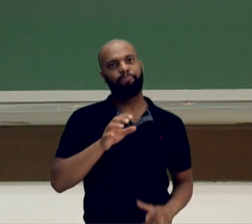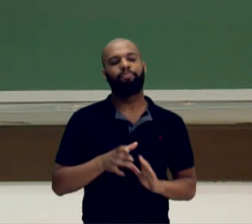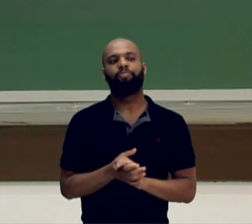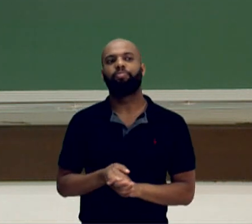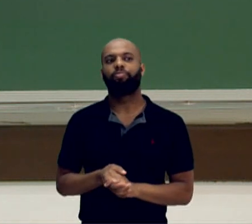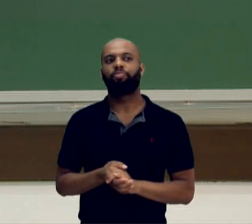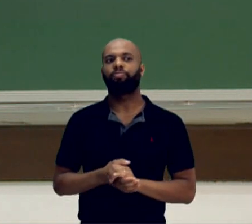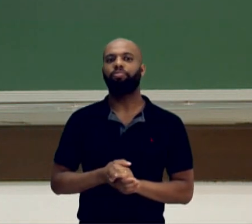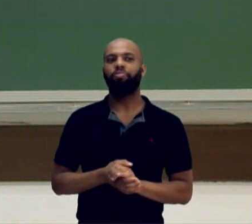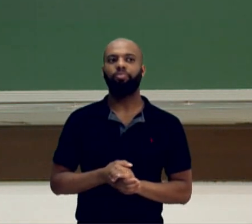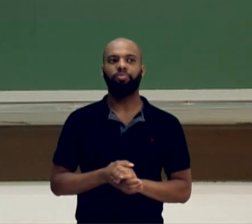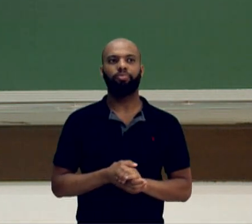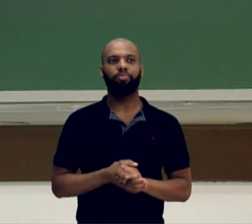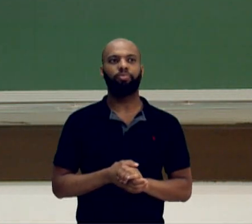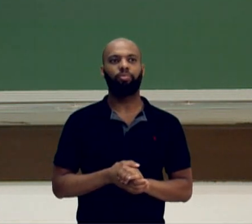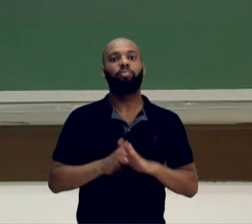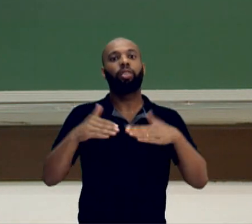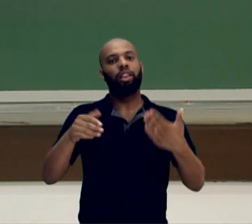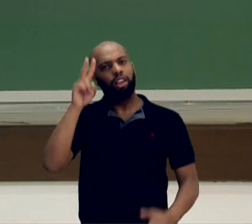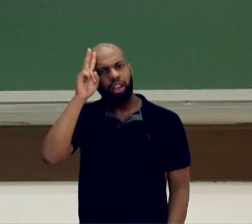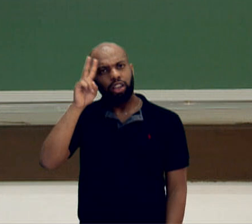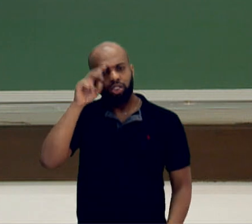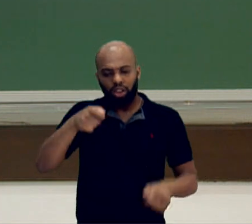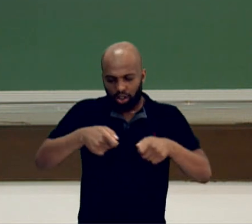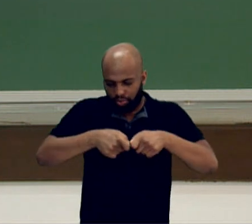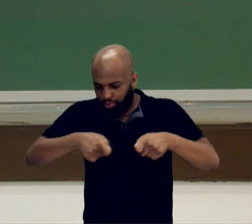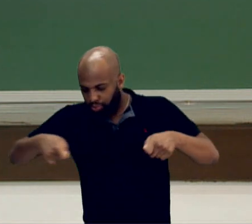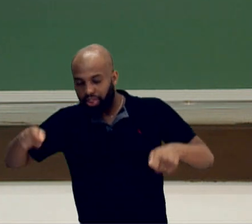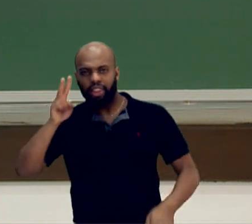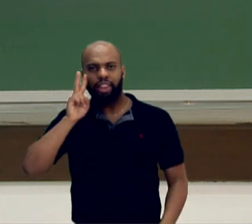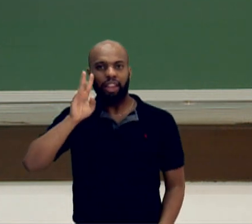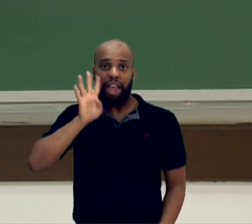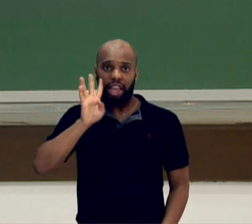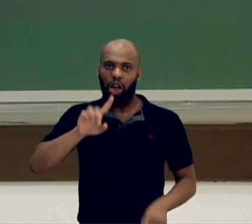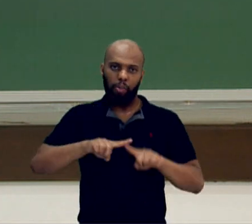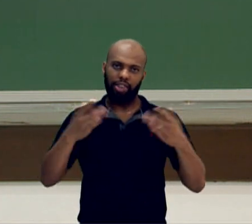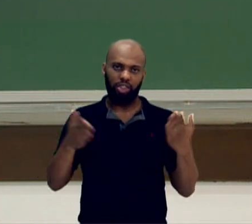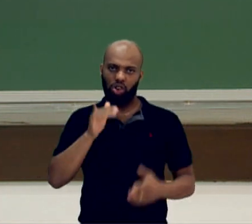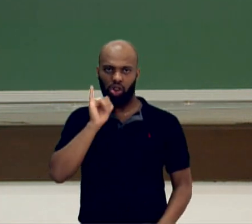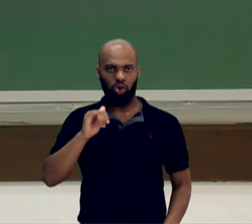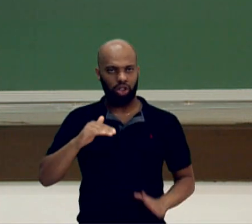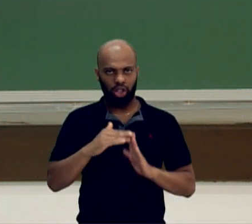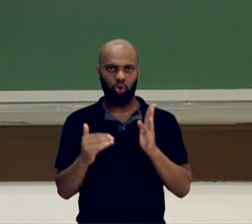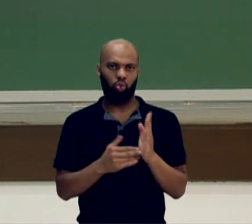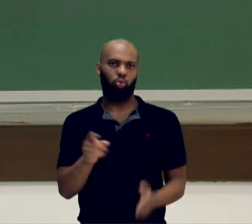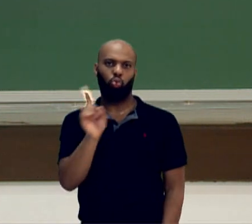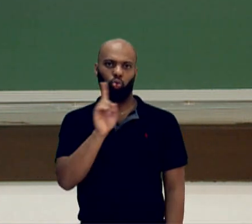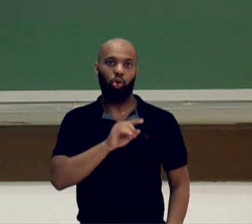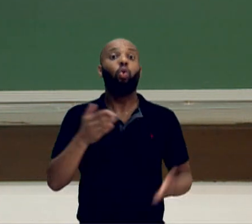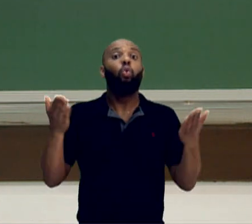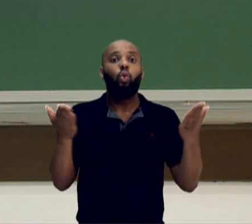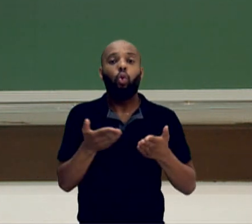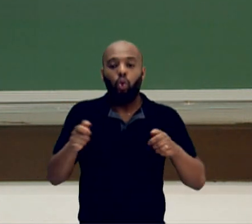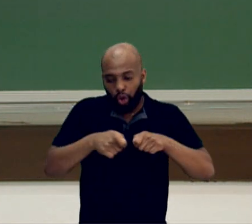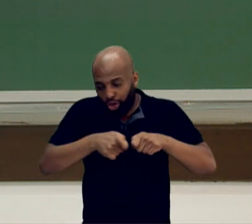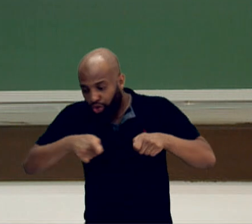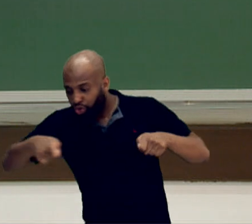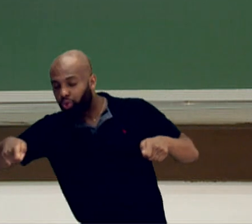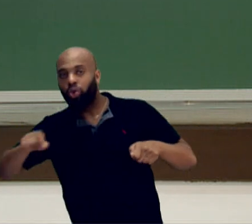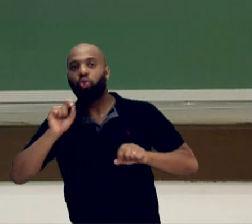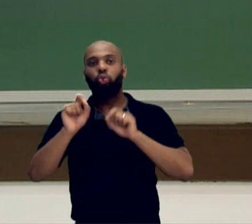Foram as que originaram as trenas, que a gente usa hoje. Sabe aquele? A trena é aquele que a